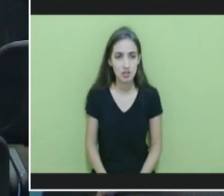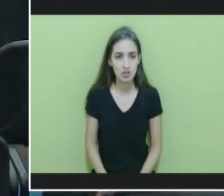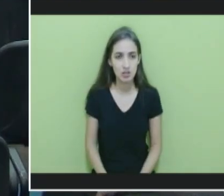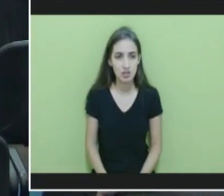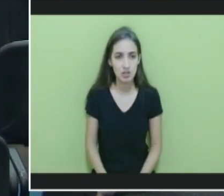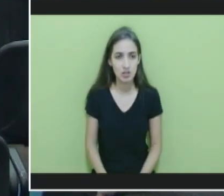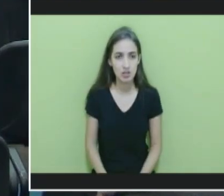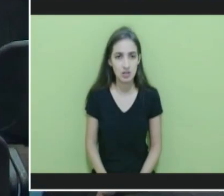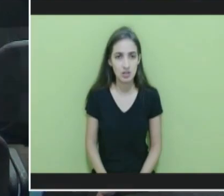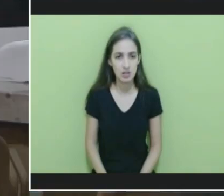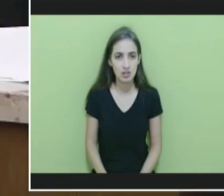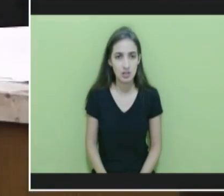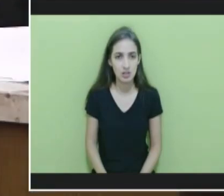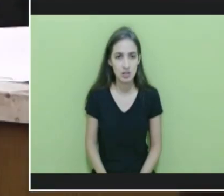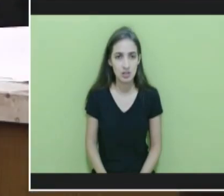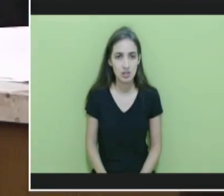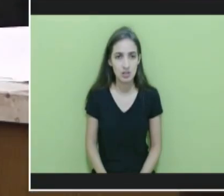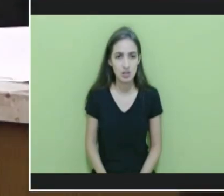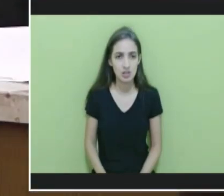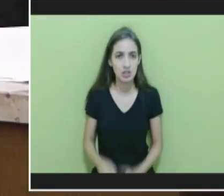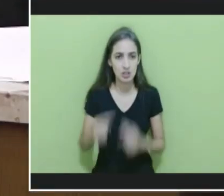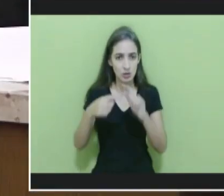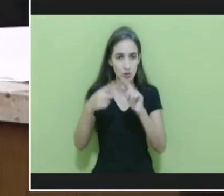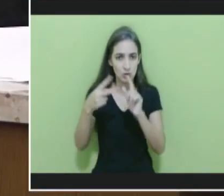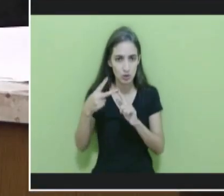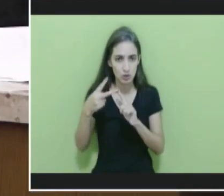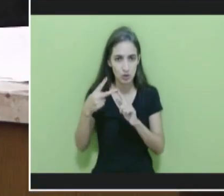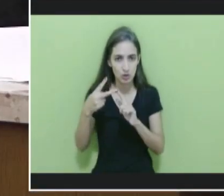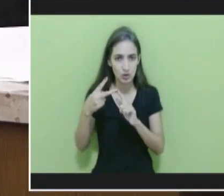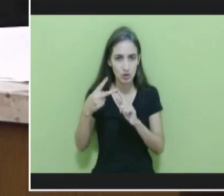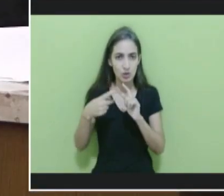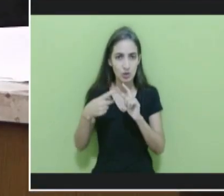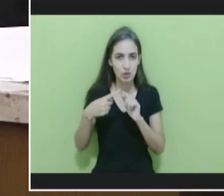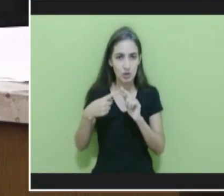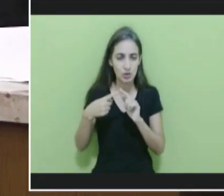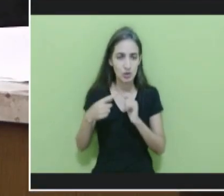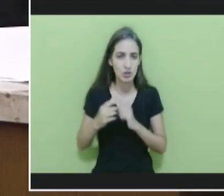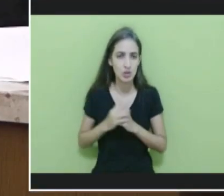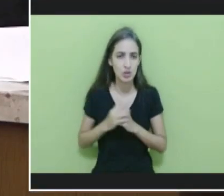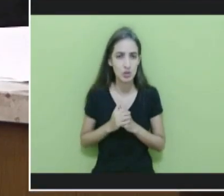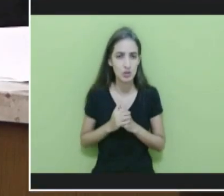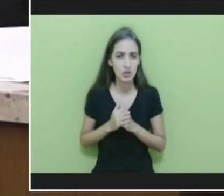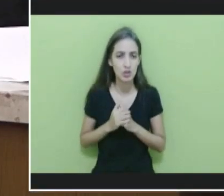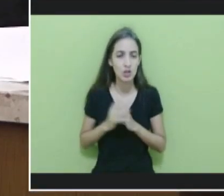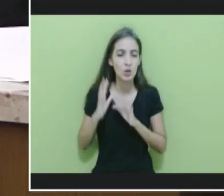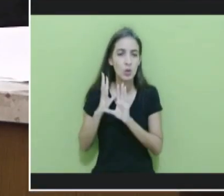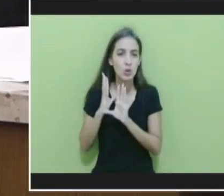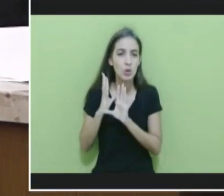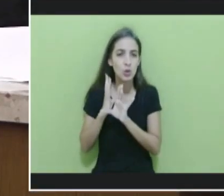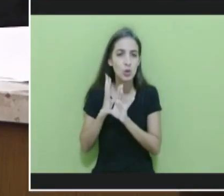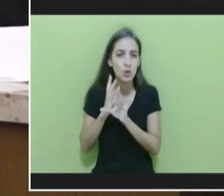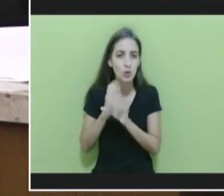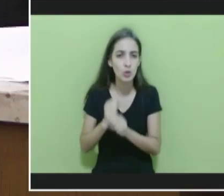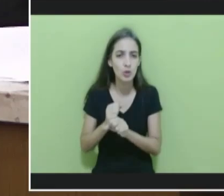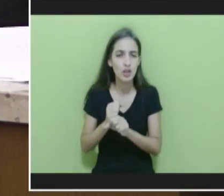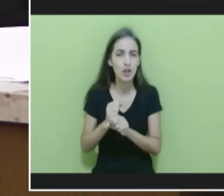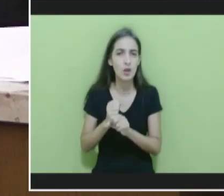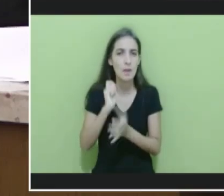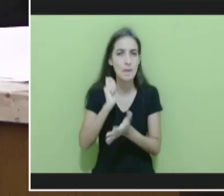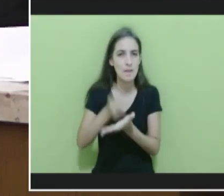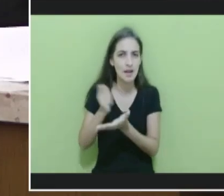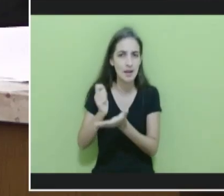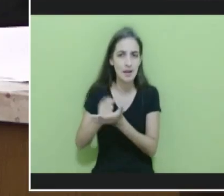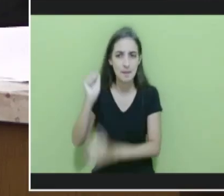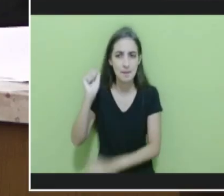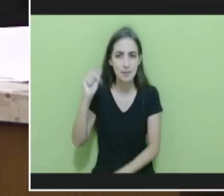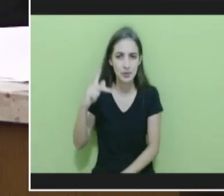Incluindo as duas situações. Sim. O repasse, na verdade, o total da folha dos aposentados gera em torno